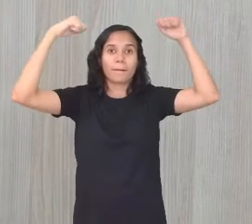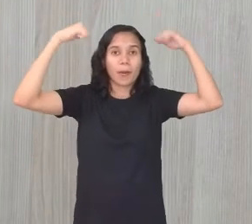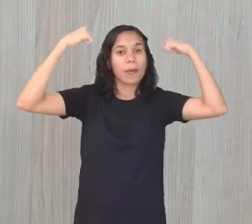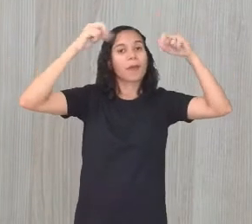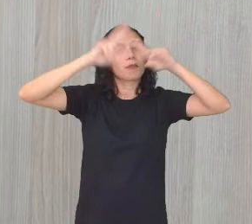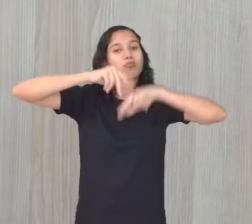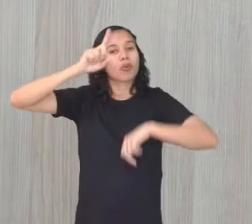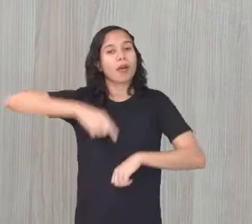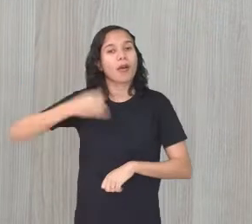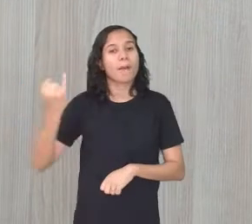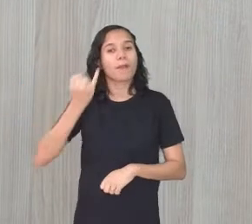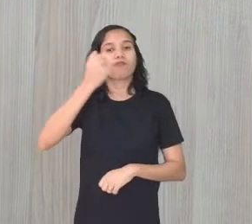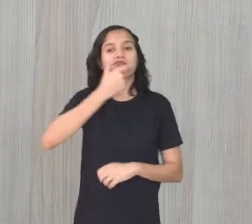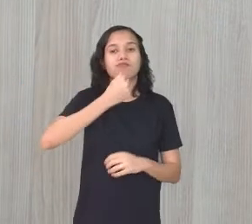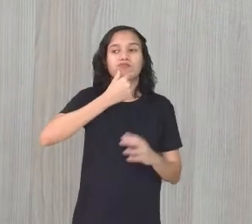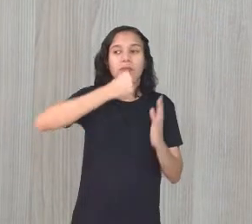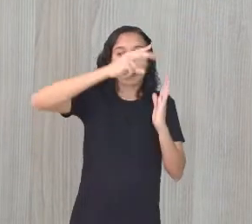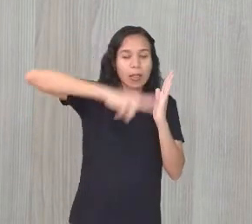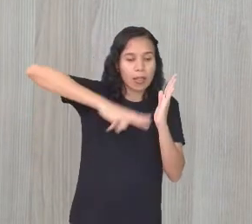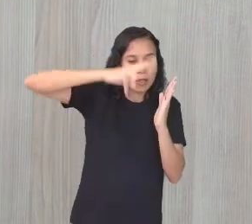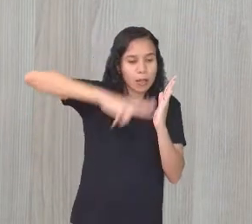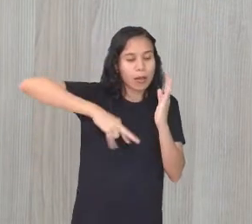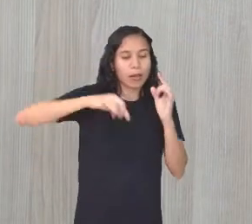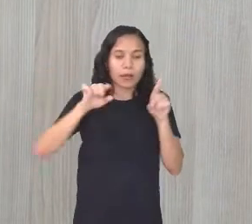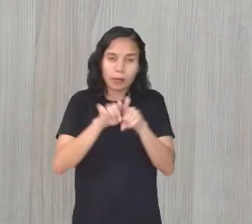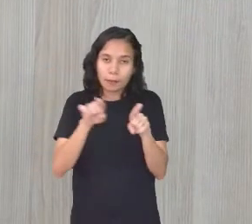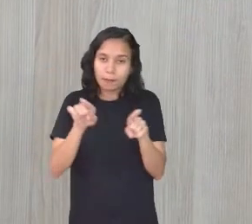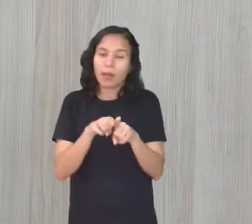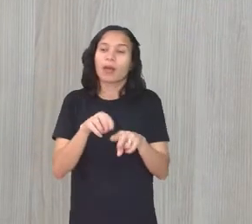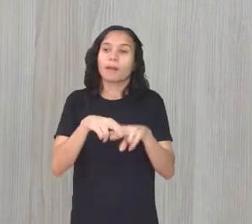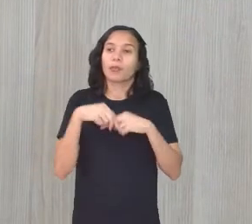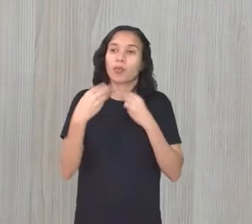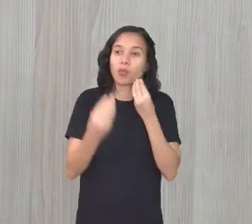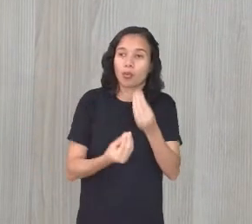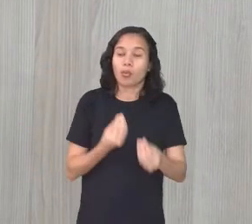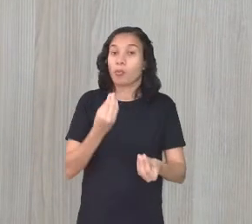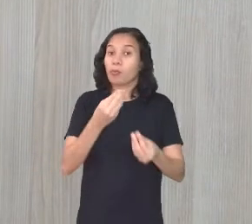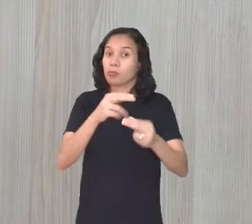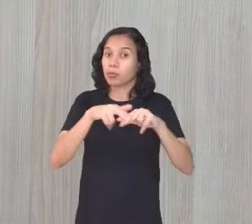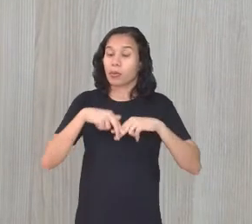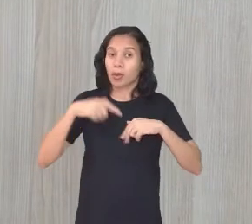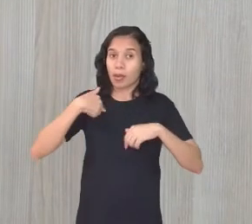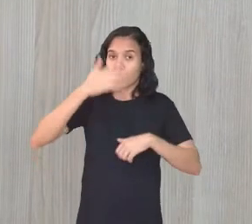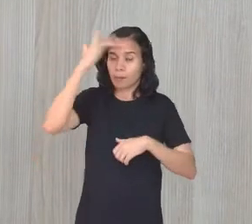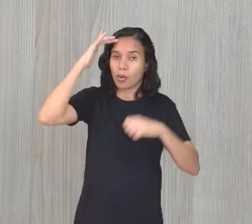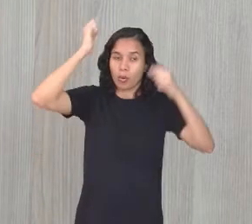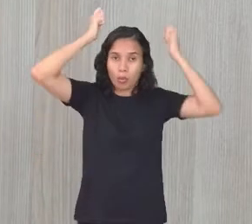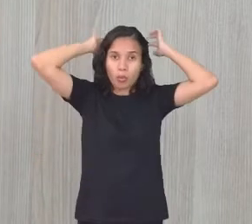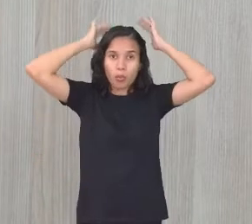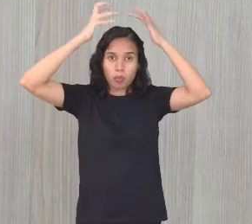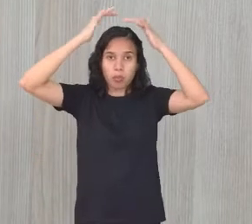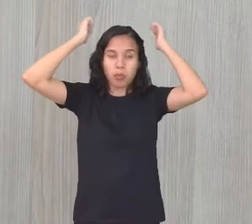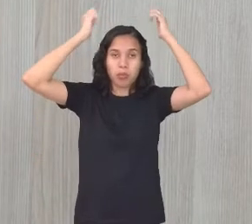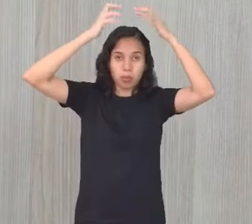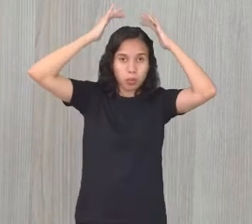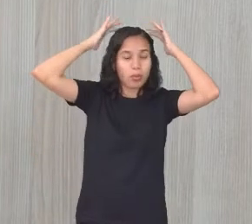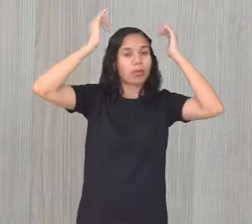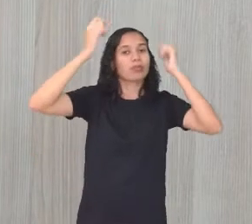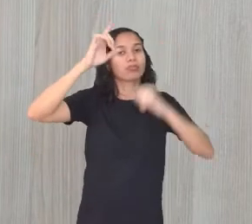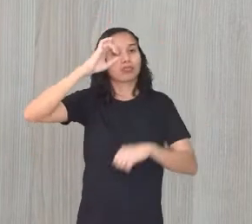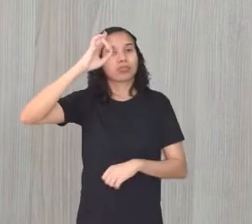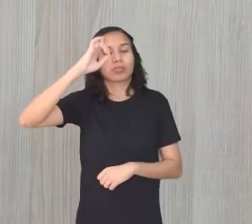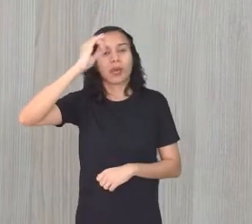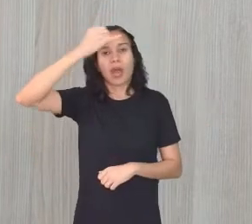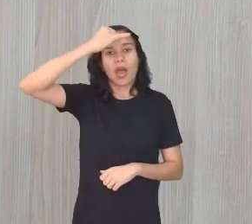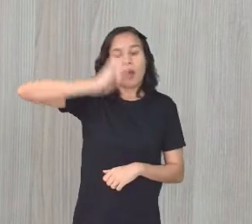que o homem comece a ler também, né? A questão de... Porque essa ginástica cerebral que nós fazemos diariamente vai evitar mal